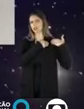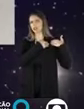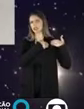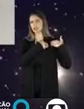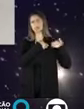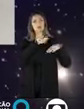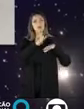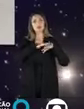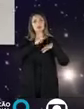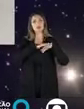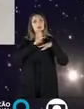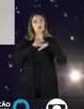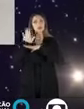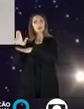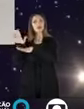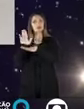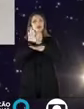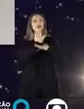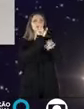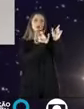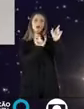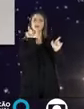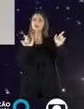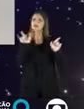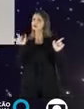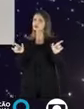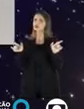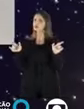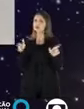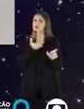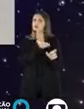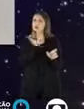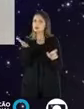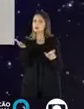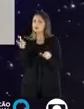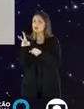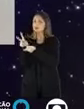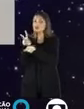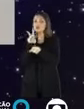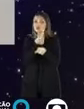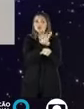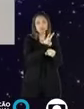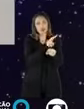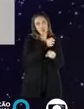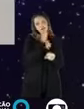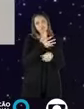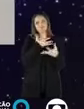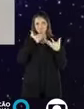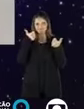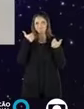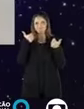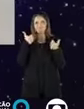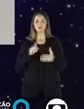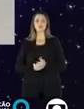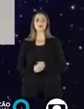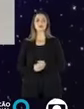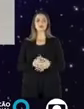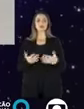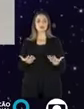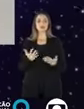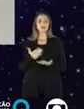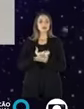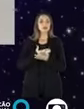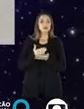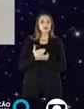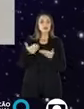nós fazemos de ajudar as pessoas para que elas possam se proteger de maneira melhor. Então, a gente vai começar